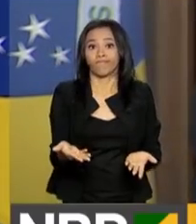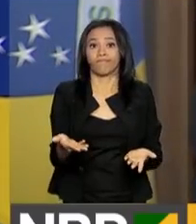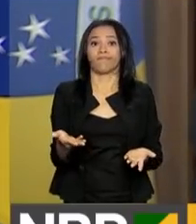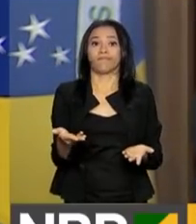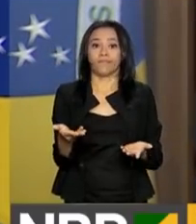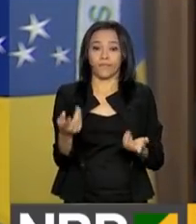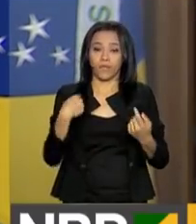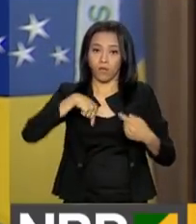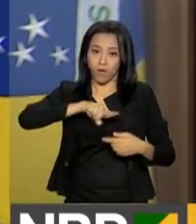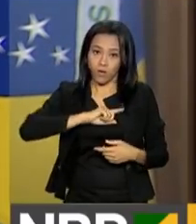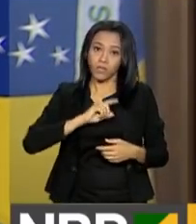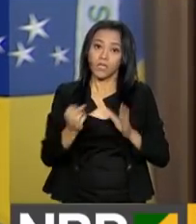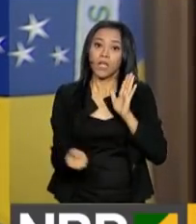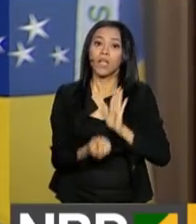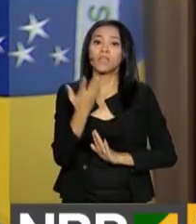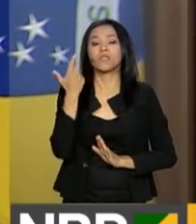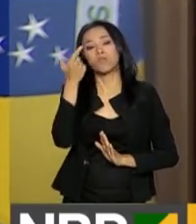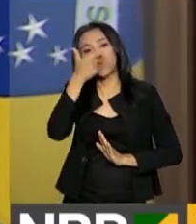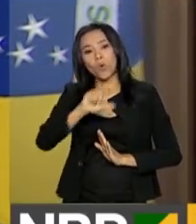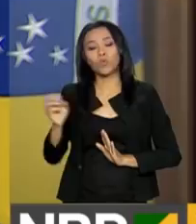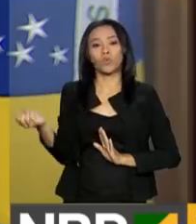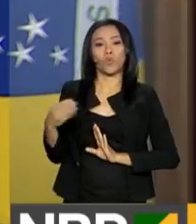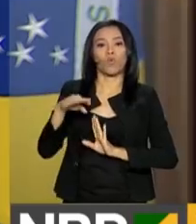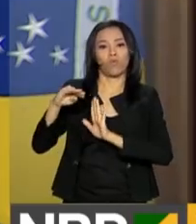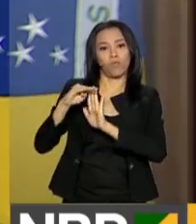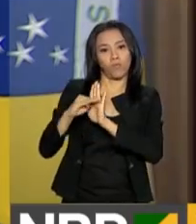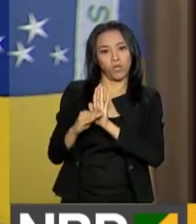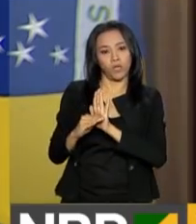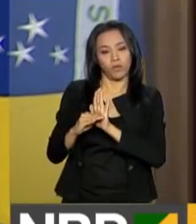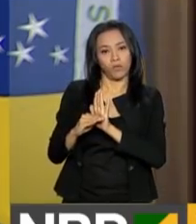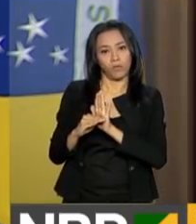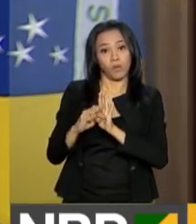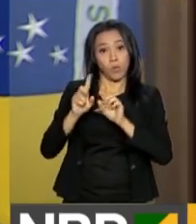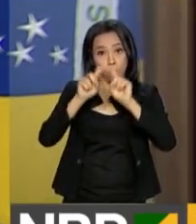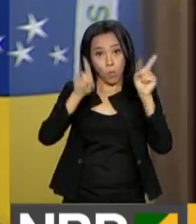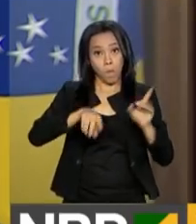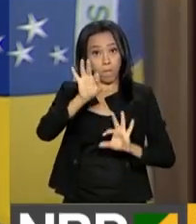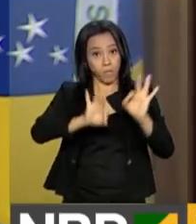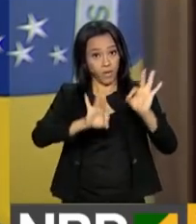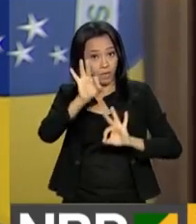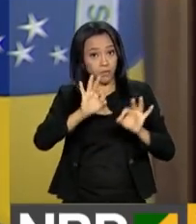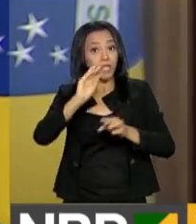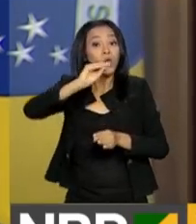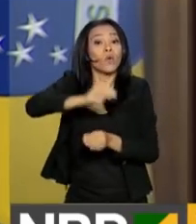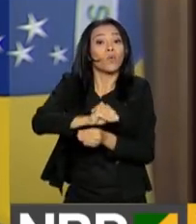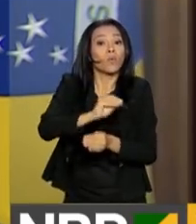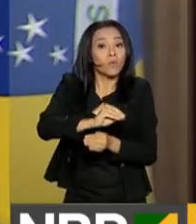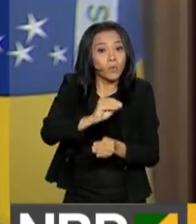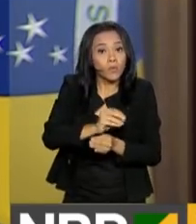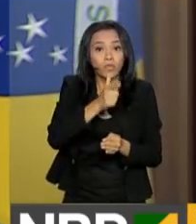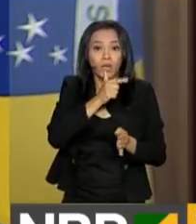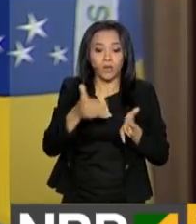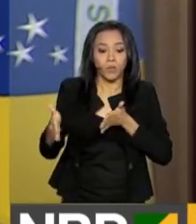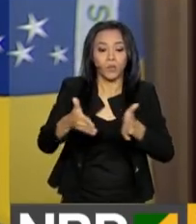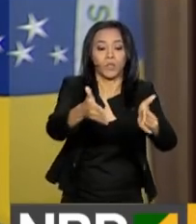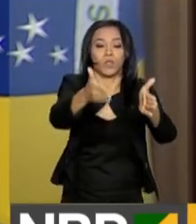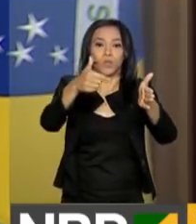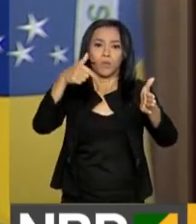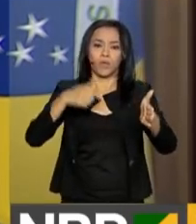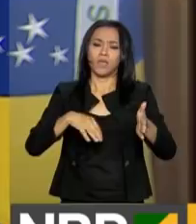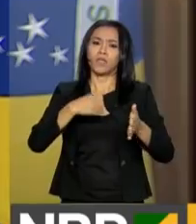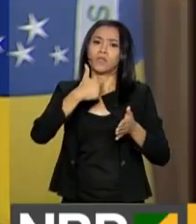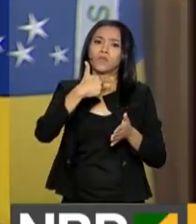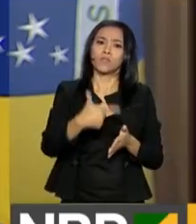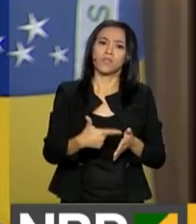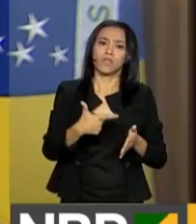nós lançamos o plano novo chico que preserva recursos hídricos é em 217